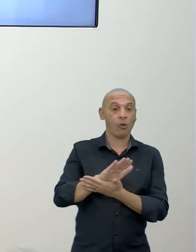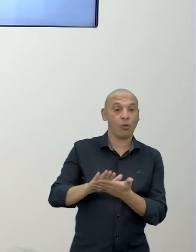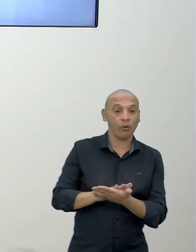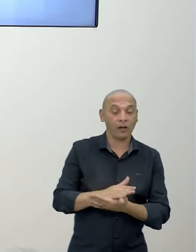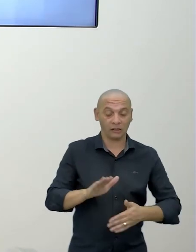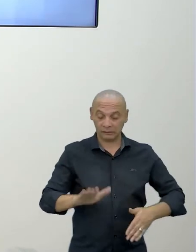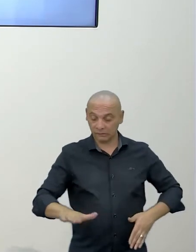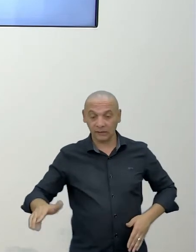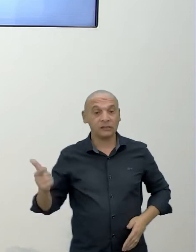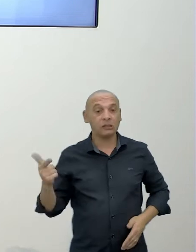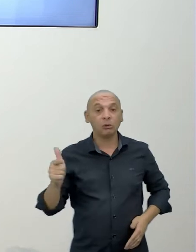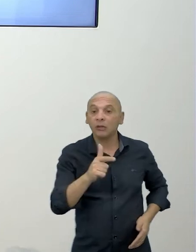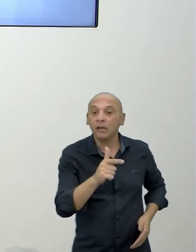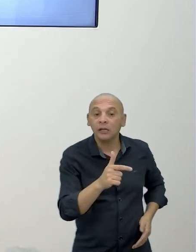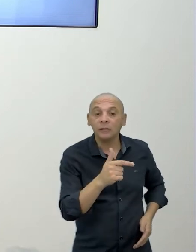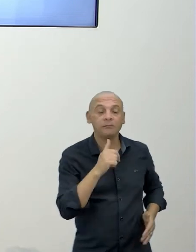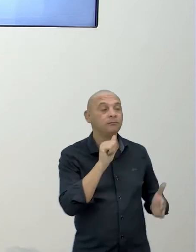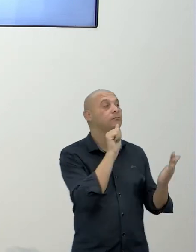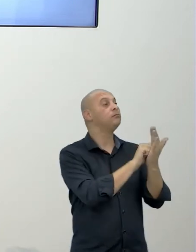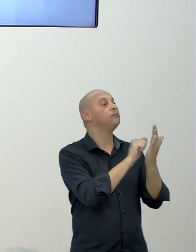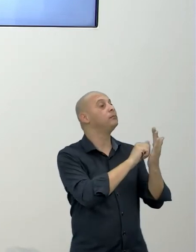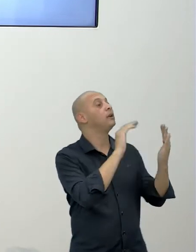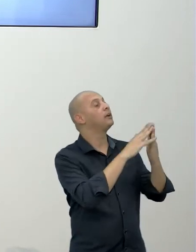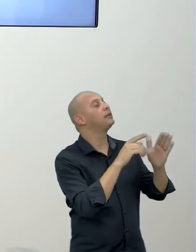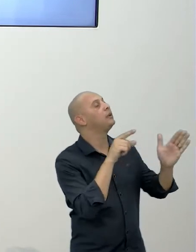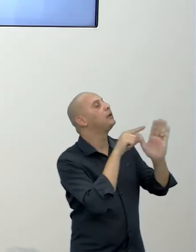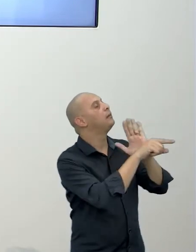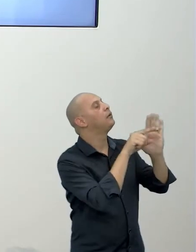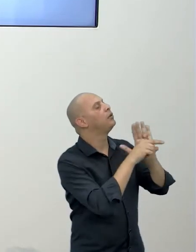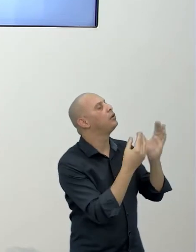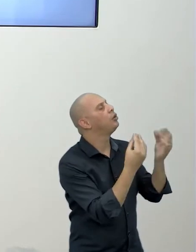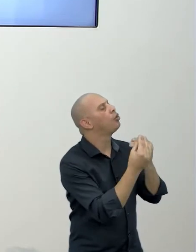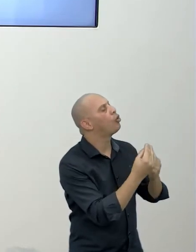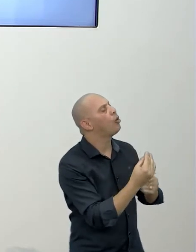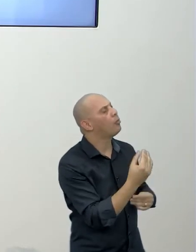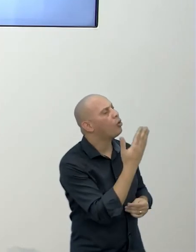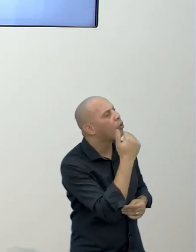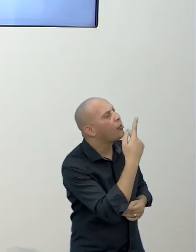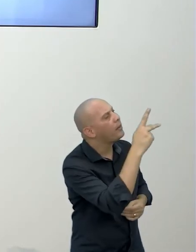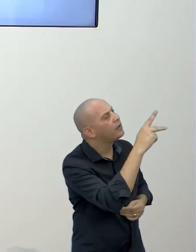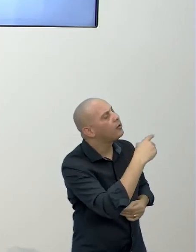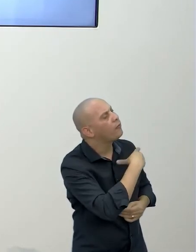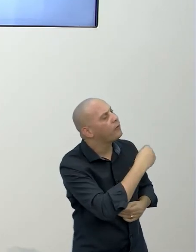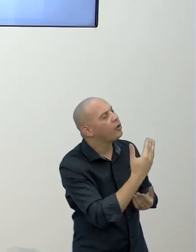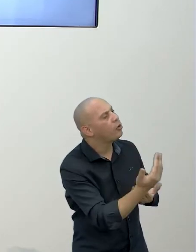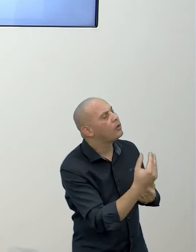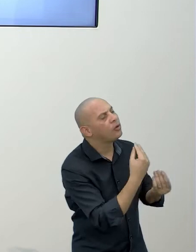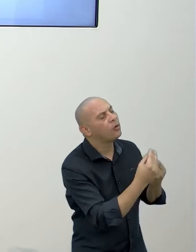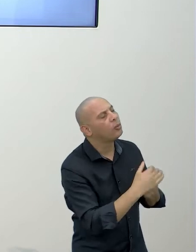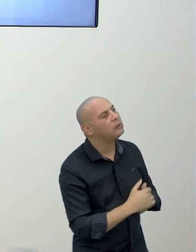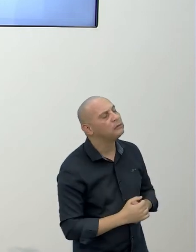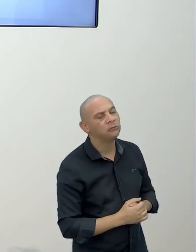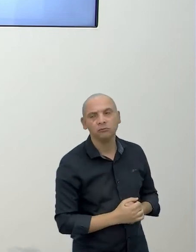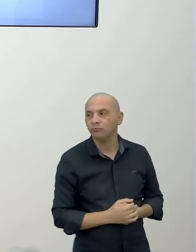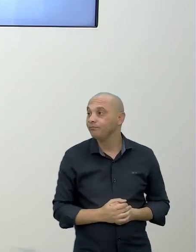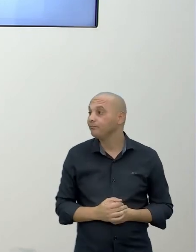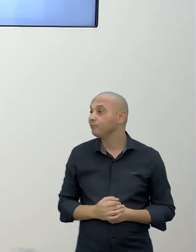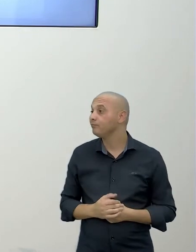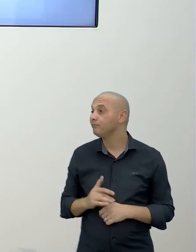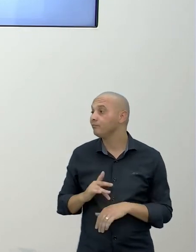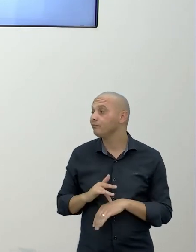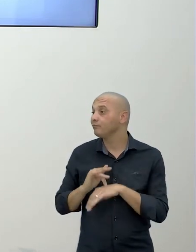professora. Eu sou uma pessoa adulta, que mora com outro adulto, que não tem filhos, não tem crianças em casa. E aí você bate na minha casa e